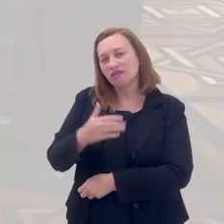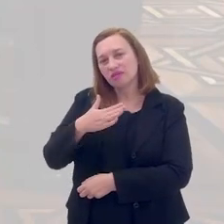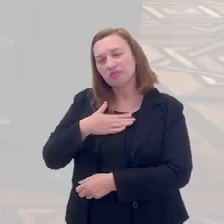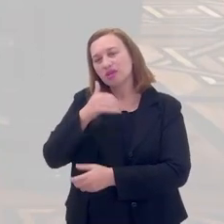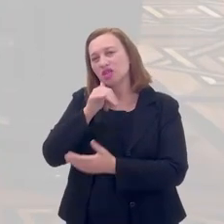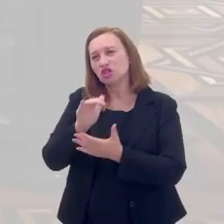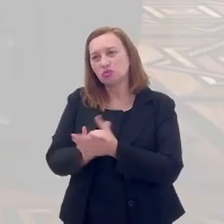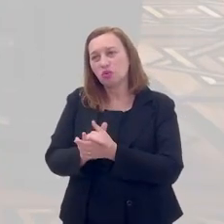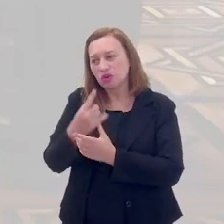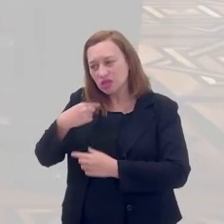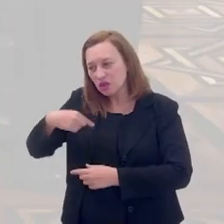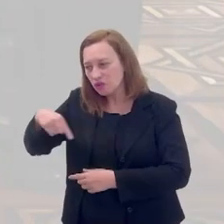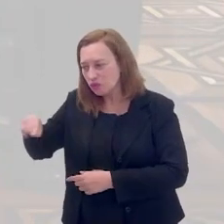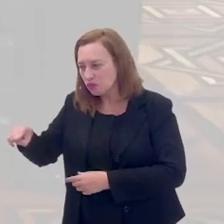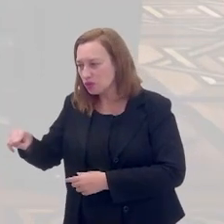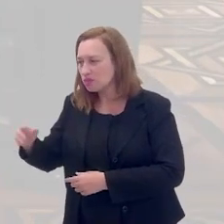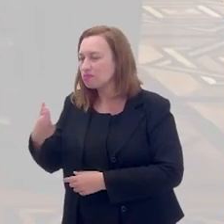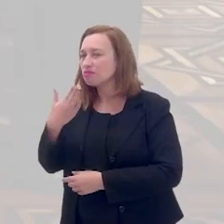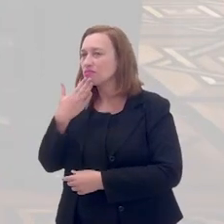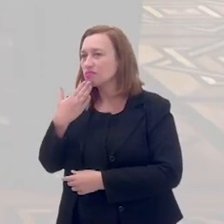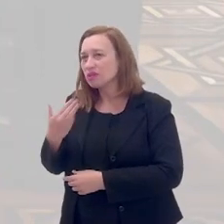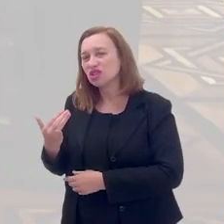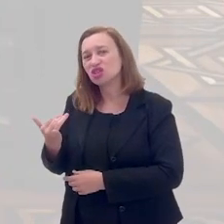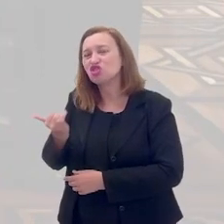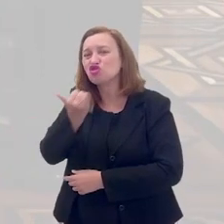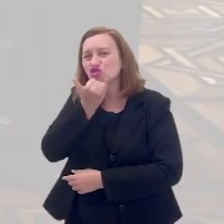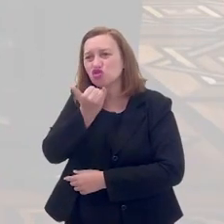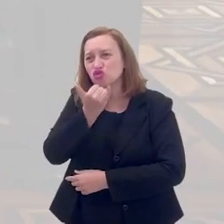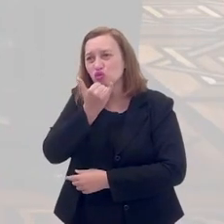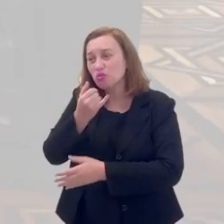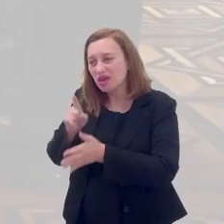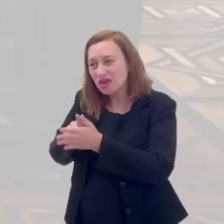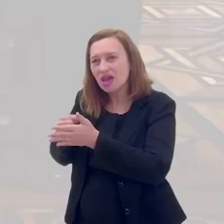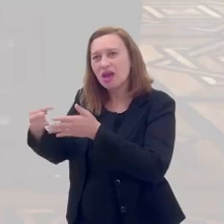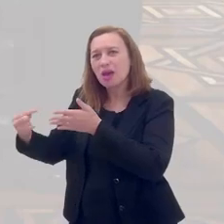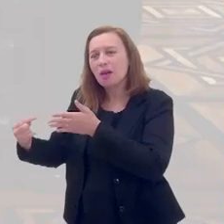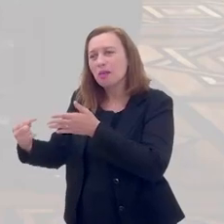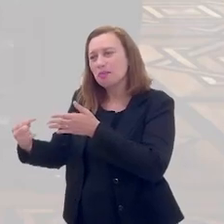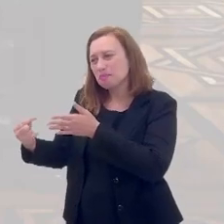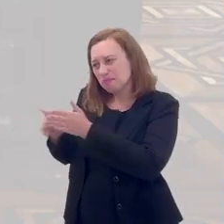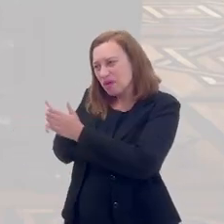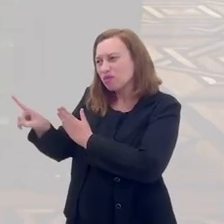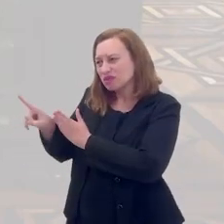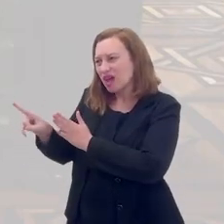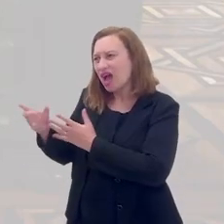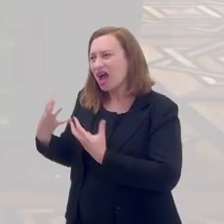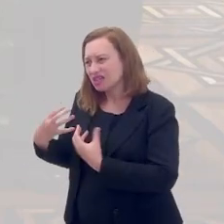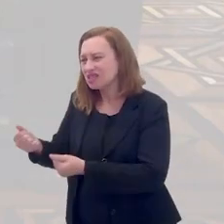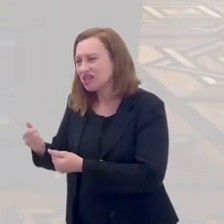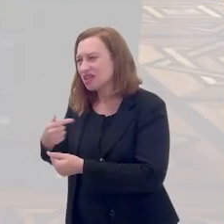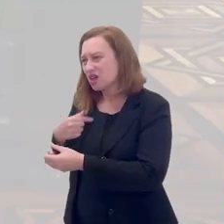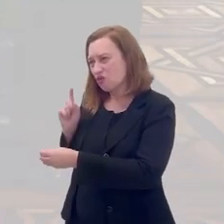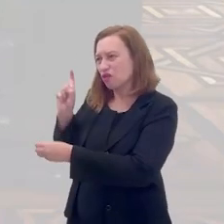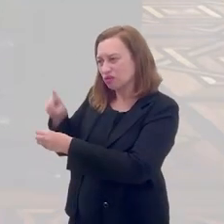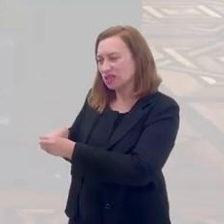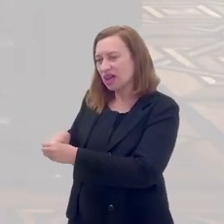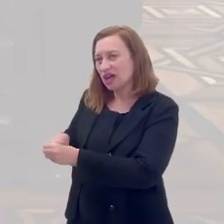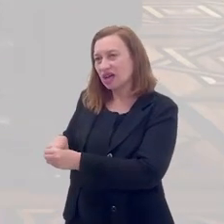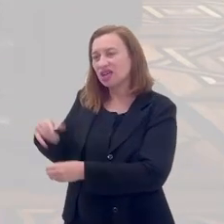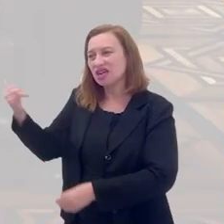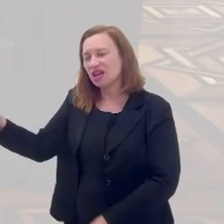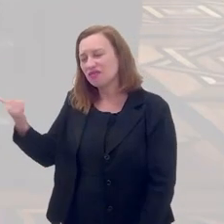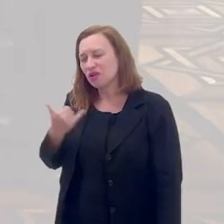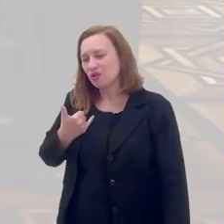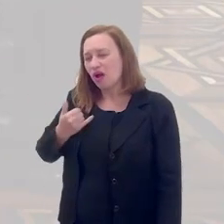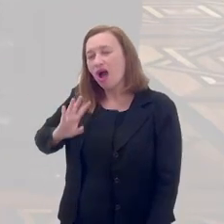Então fui a ela pedir desculpas a ela e perguntar a ela se ela me aceitaria de volta e ela disse uma coisa muito